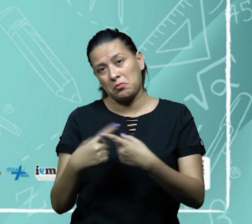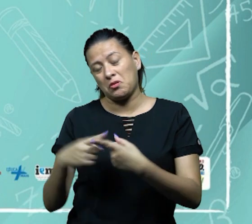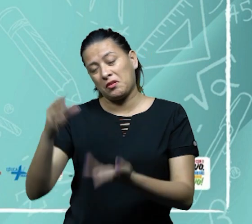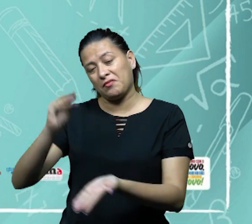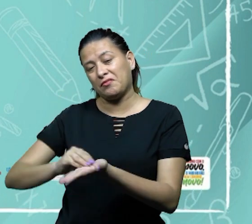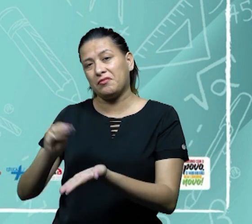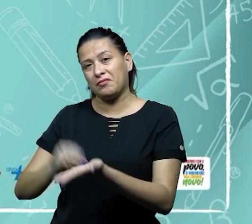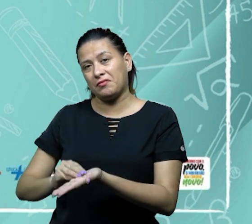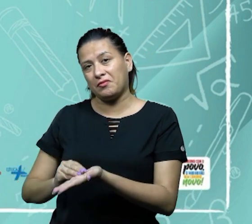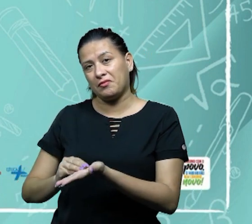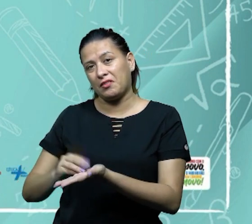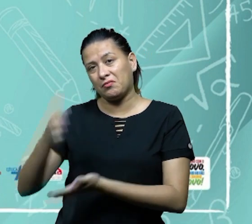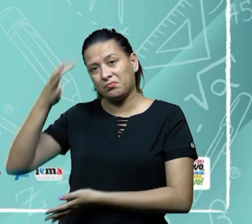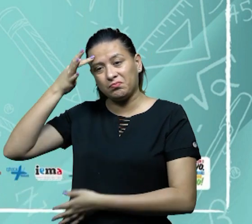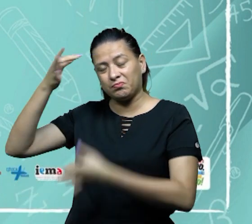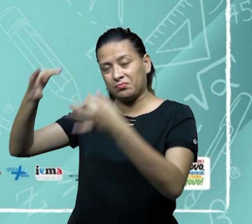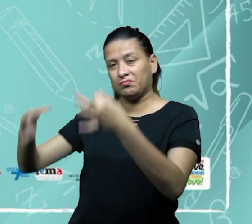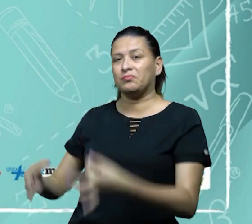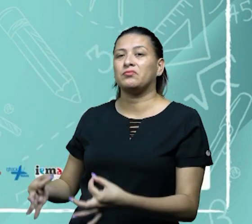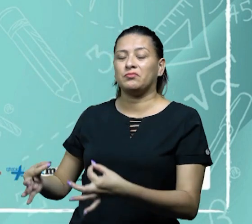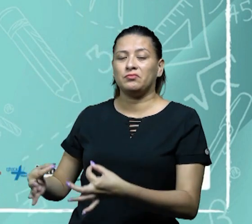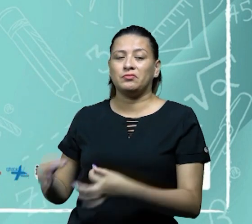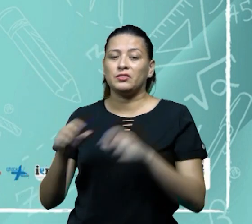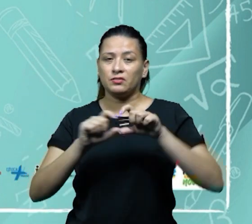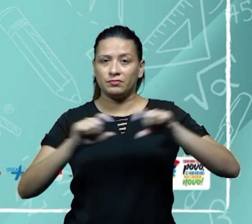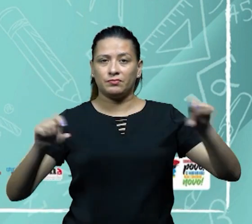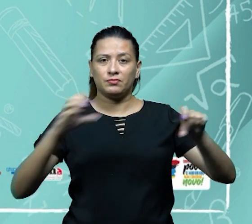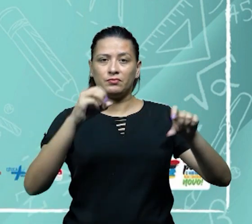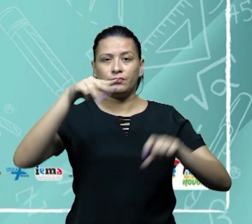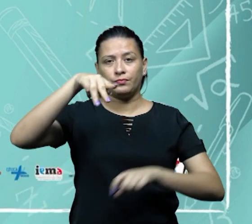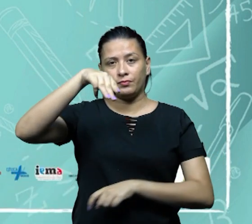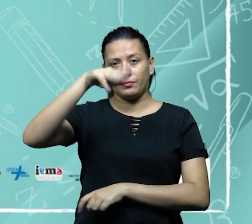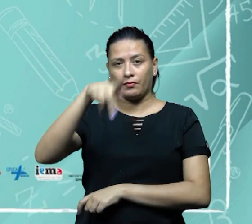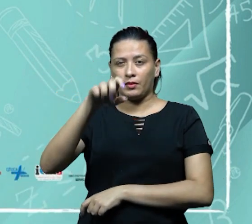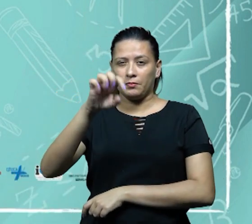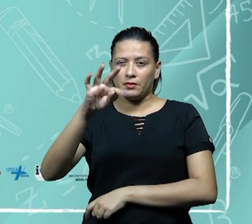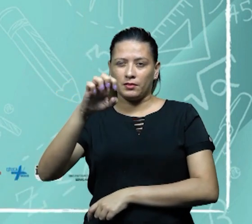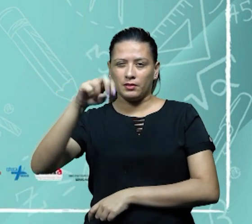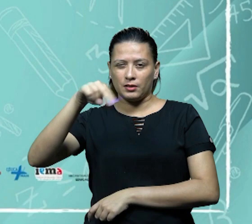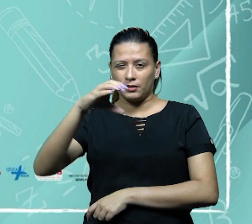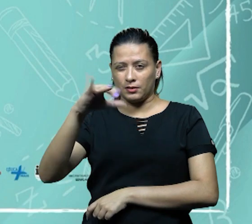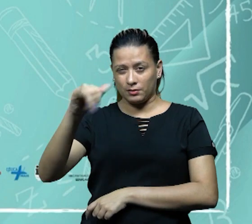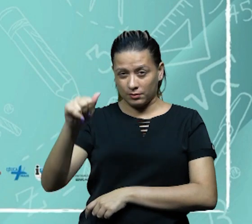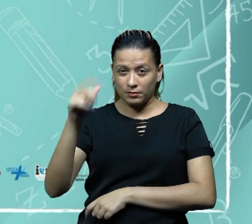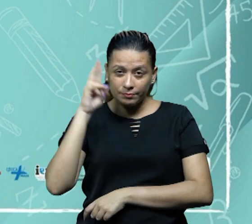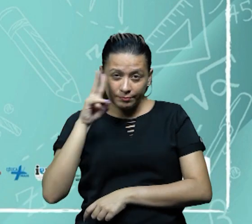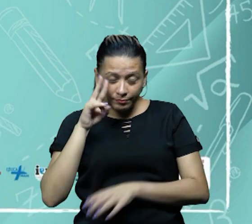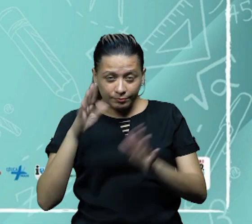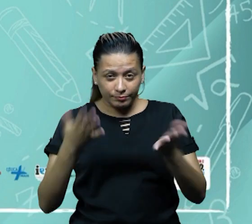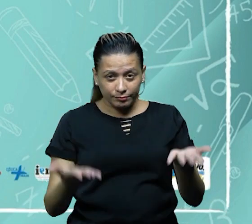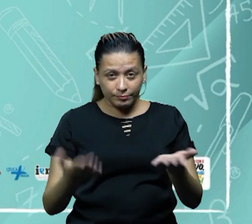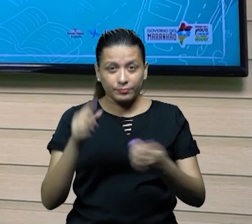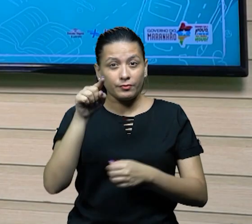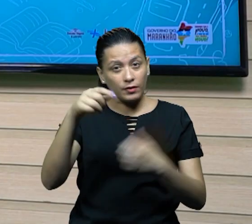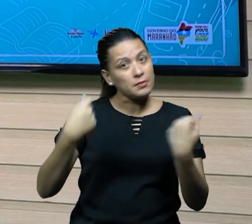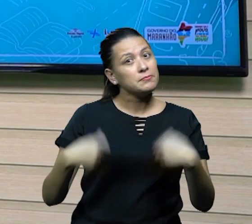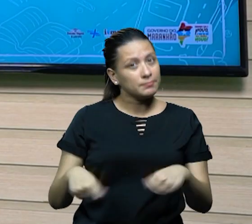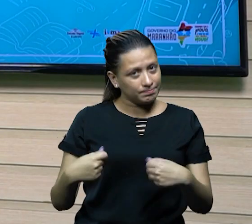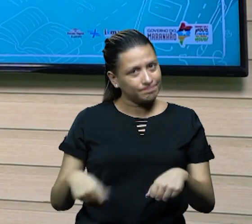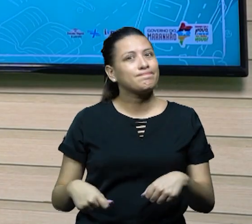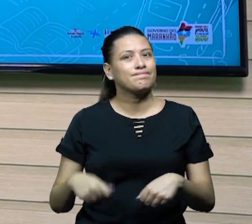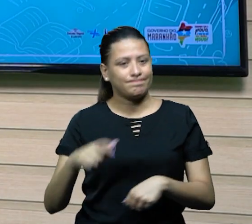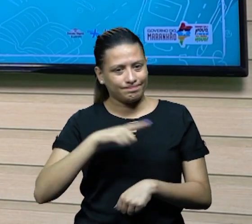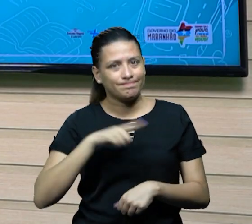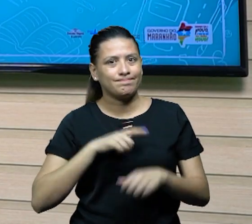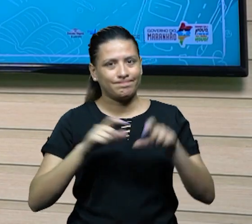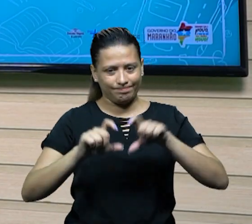de competência. Eu quero que a gente memorize essa palavrinha bem aqui. Competência. Competência.